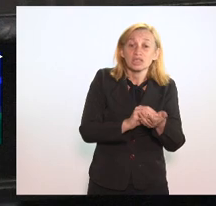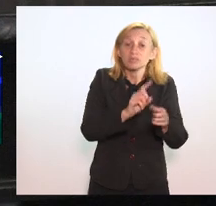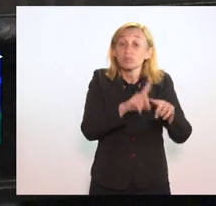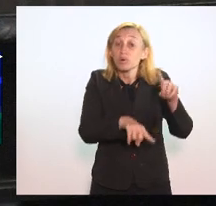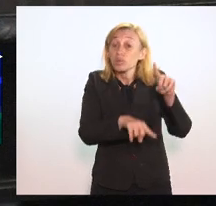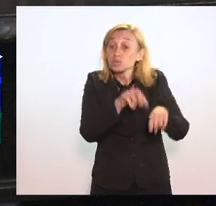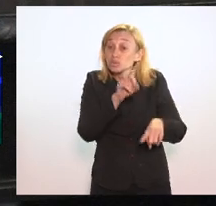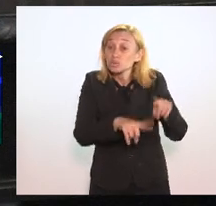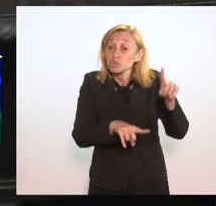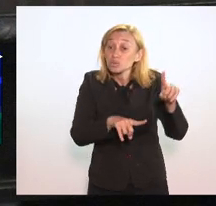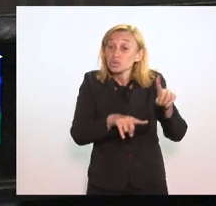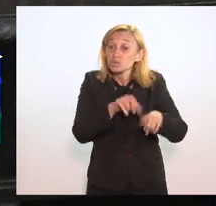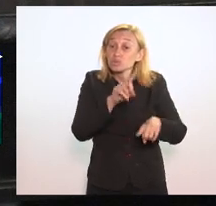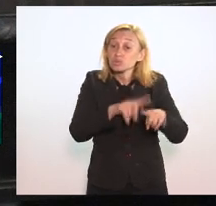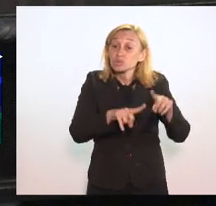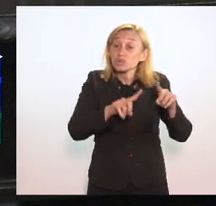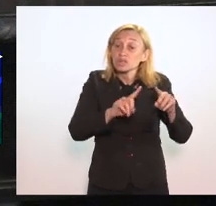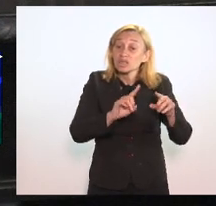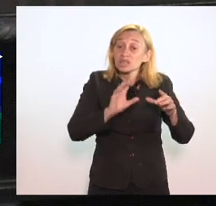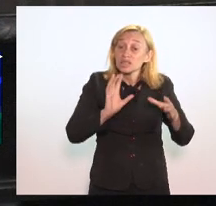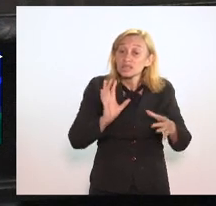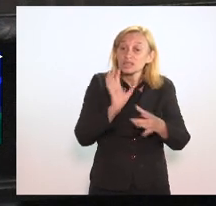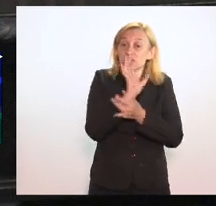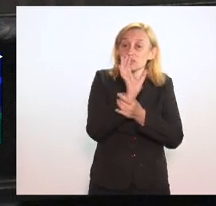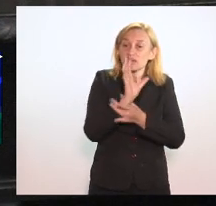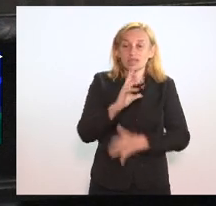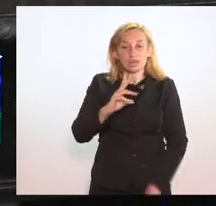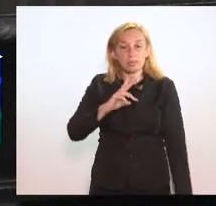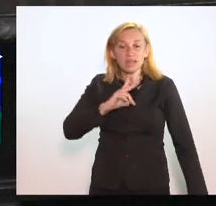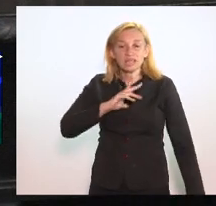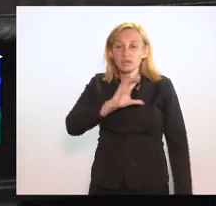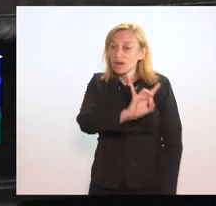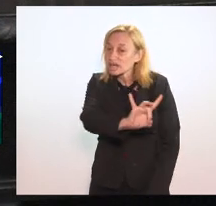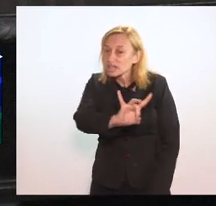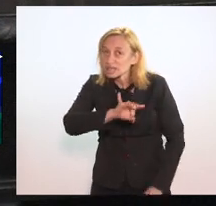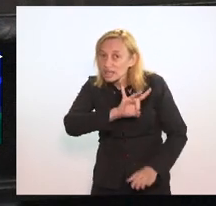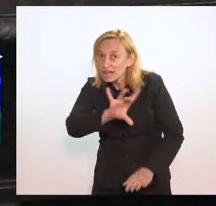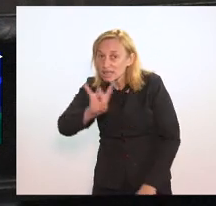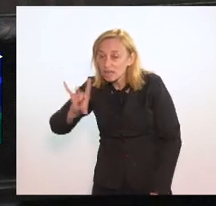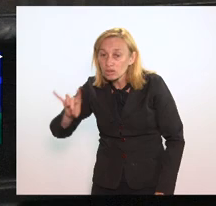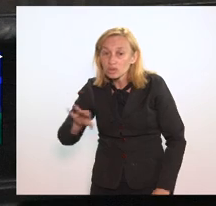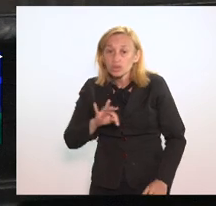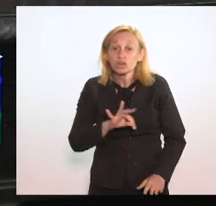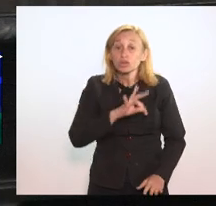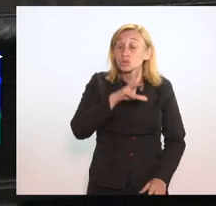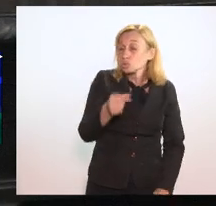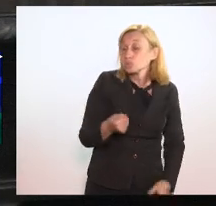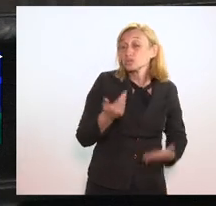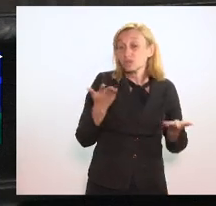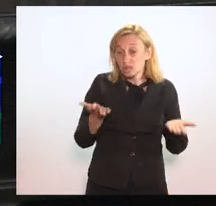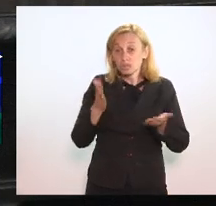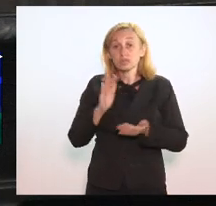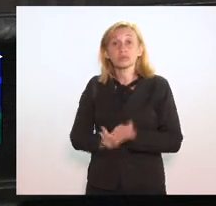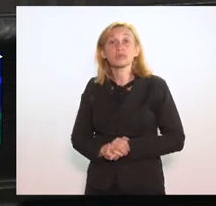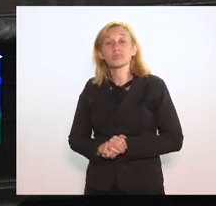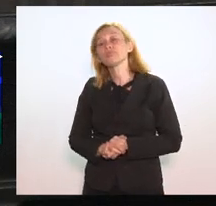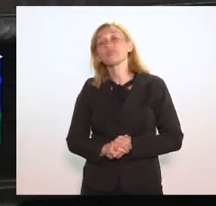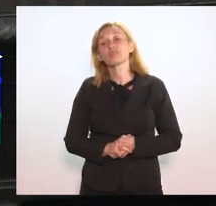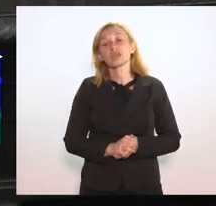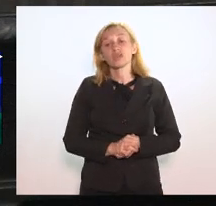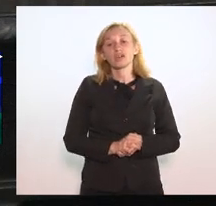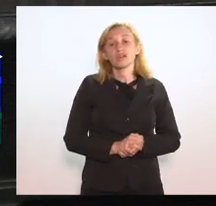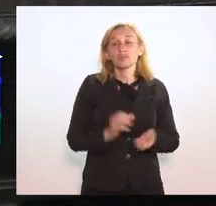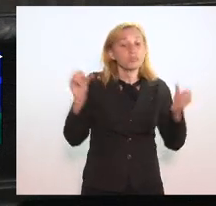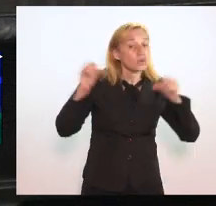equipamentos de proteção individual tudo isso vai acontecer daqui a pouco e aqui se